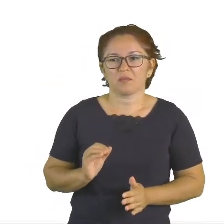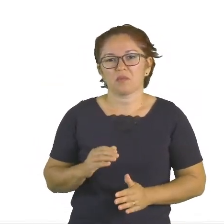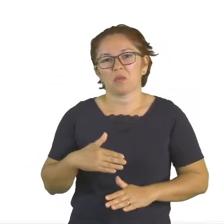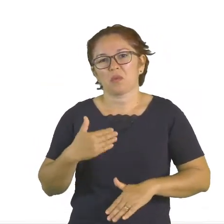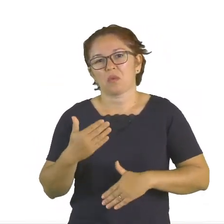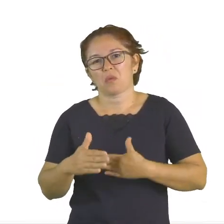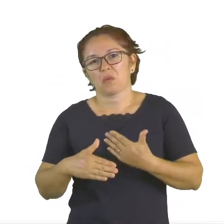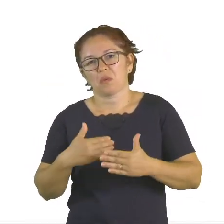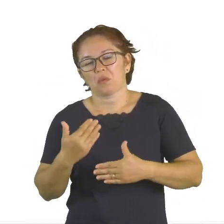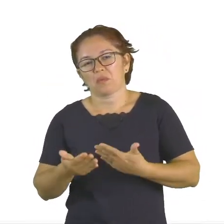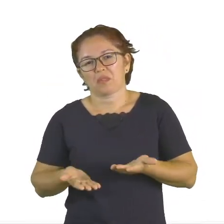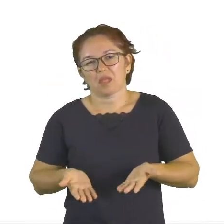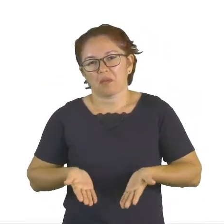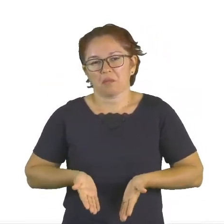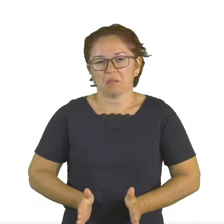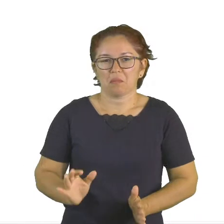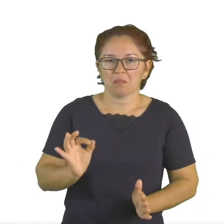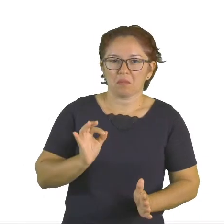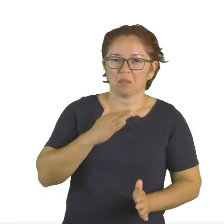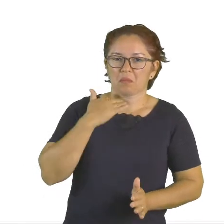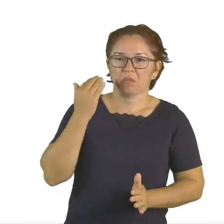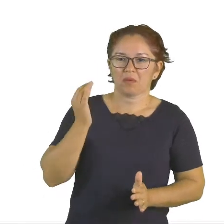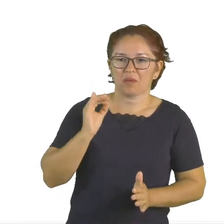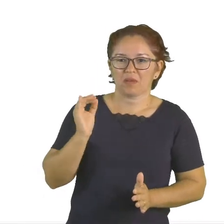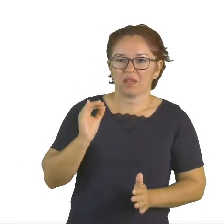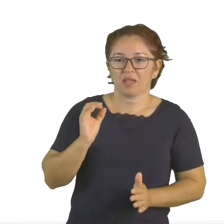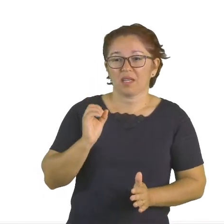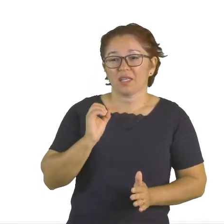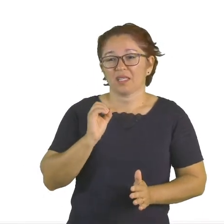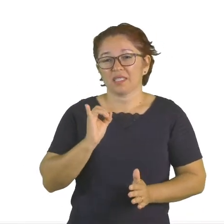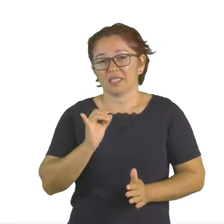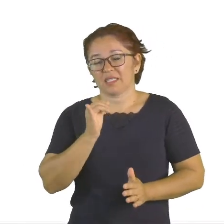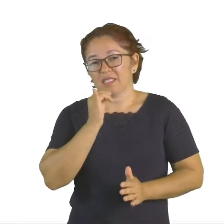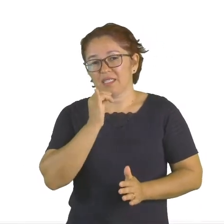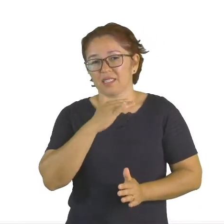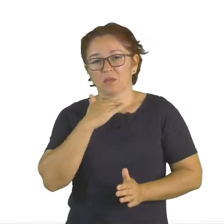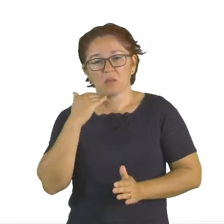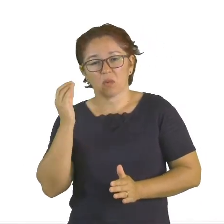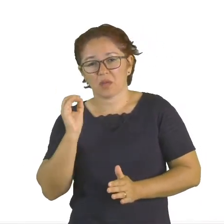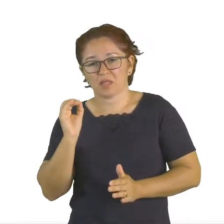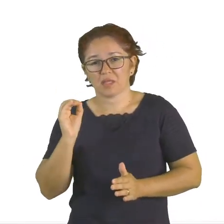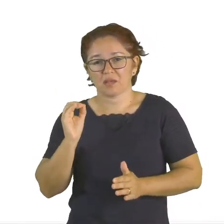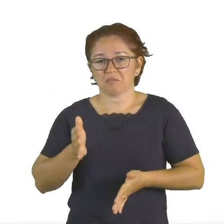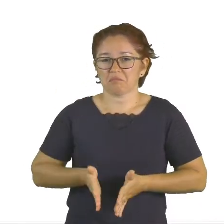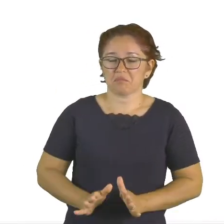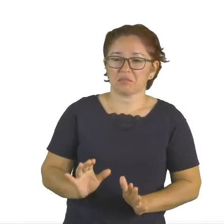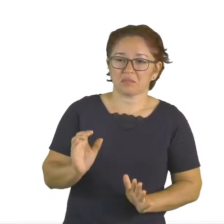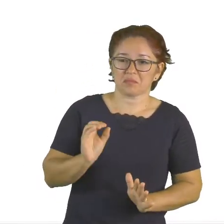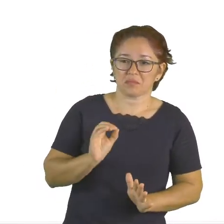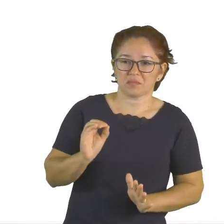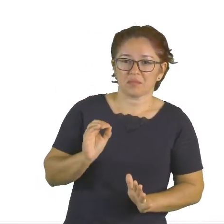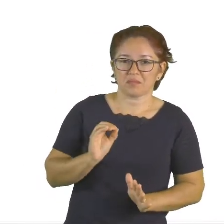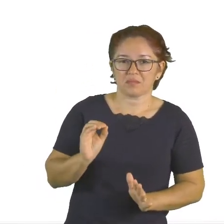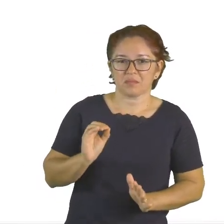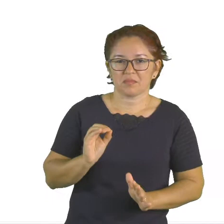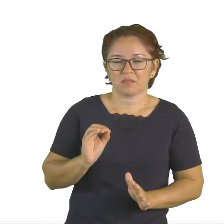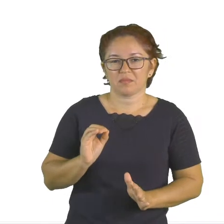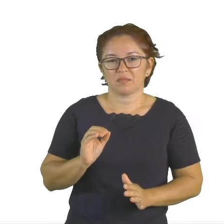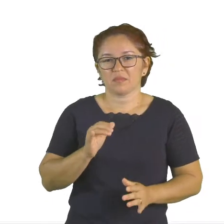morreremos. Desnasce, morresse, desnascer. Desnasce,